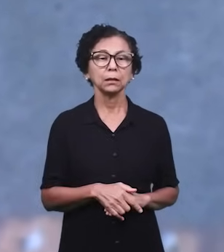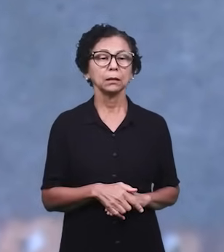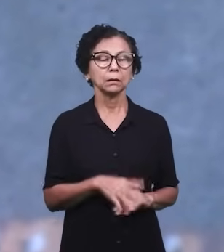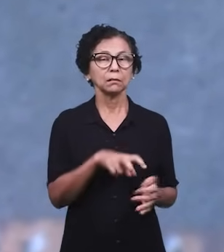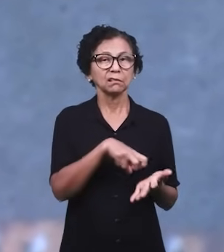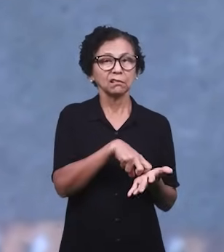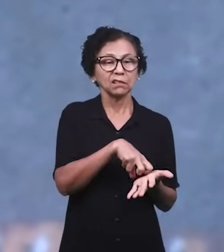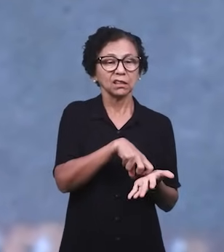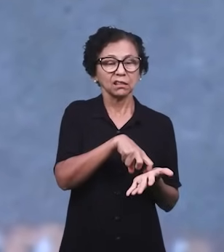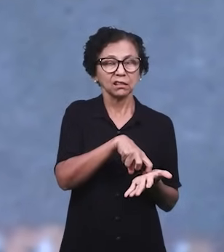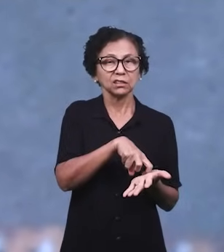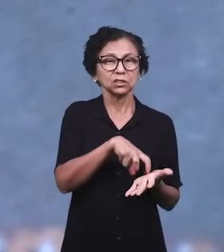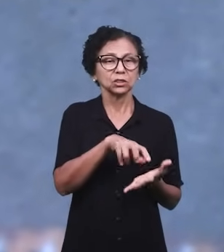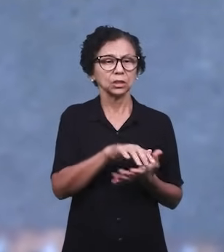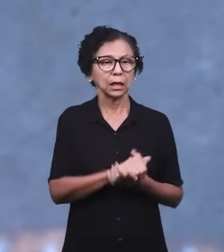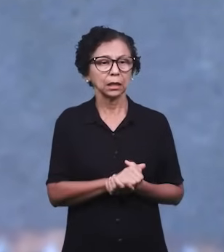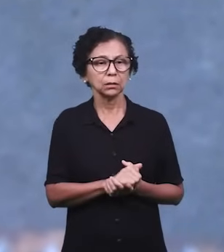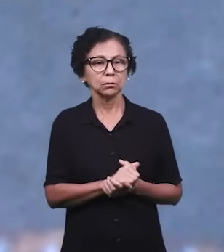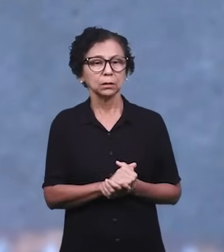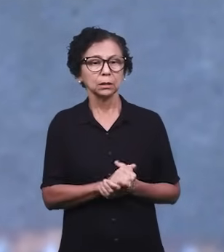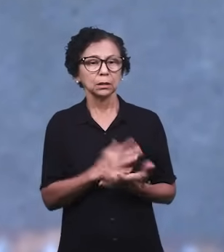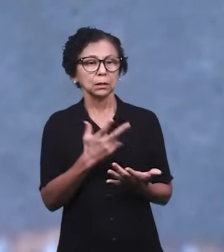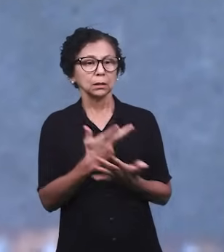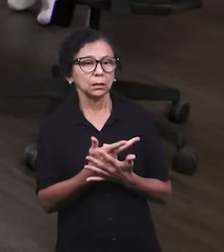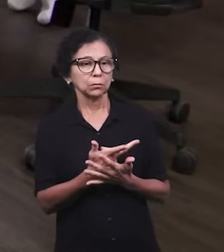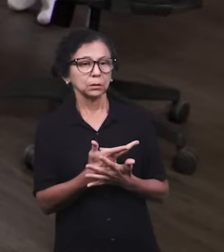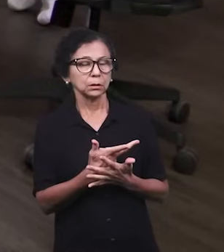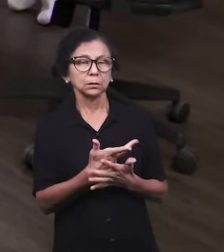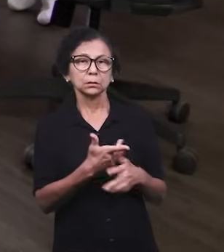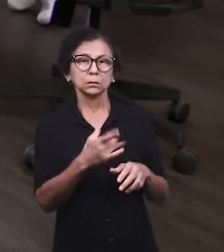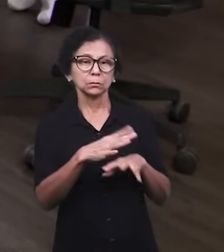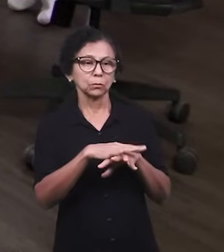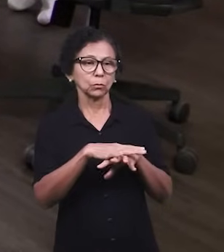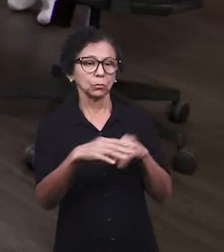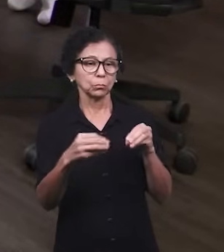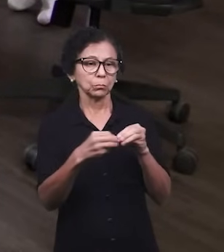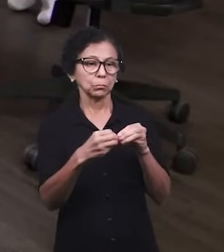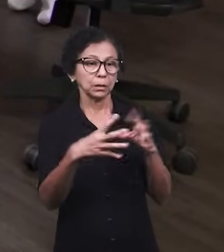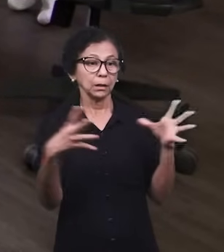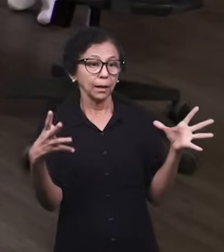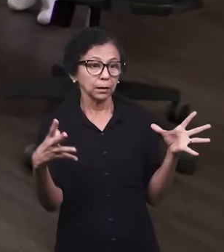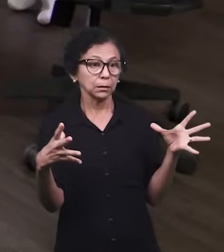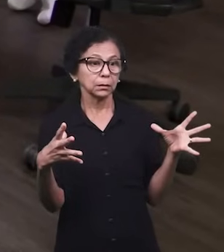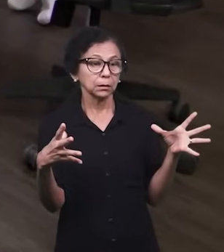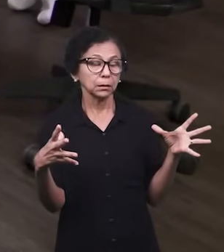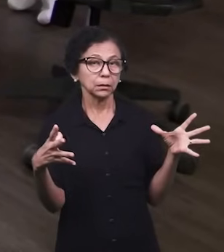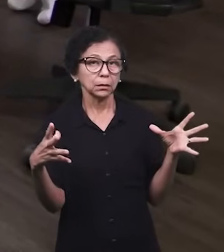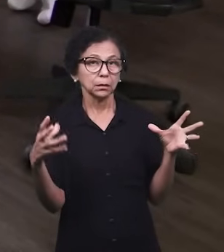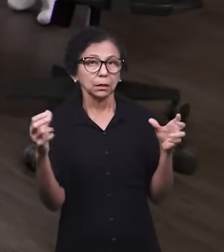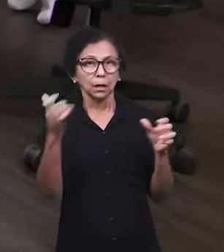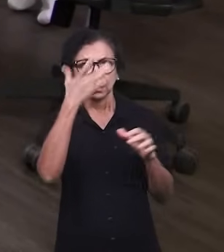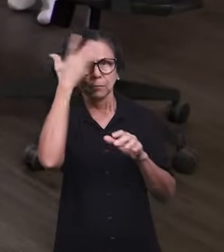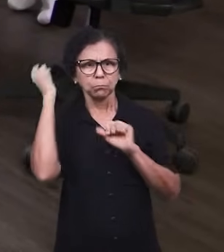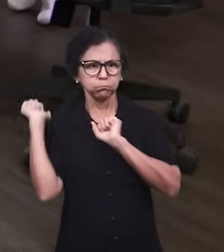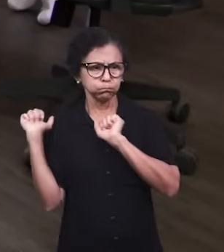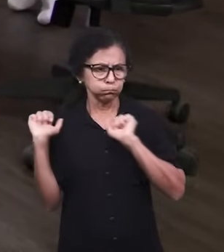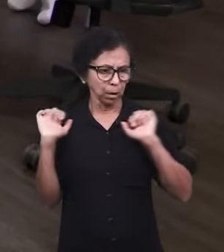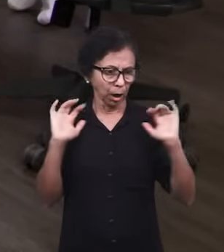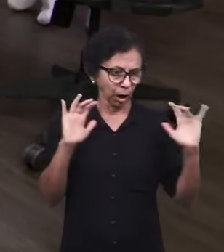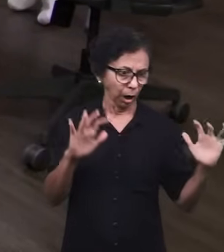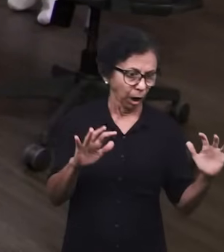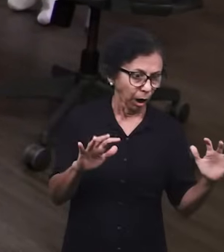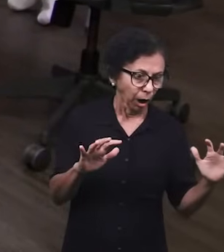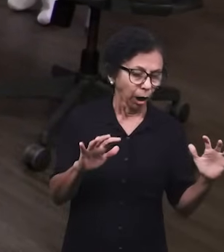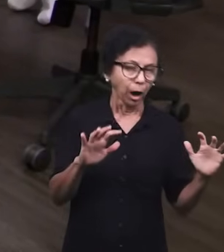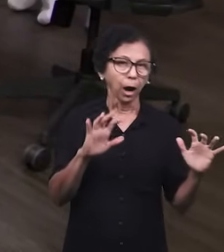uma quantidade grande de almas que se converteram. 5.000 almas se converteram. 5.000 almas se converteram. Bênção maravilhosa. Por isso que é